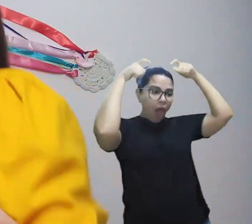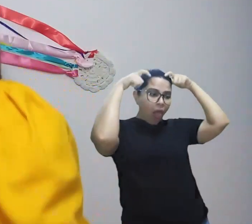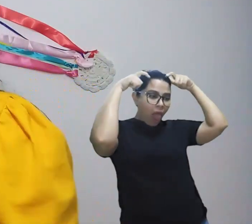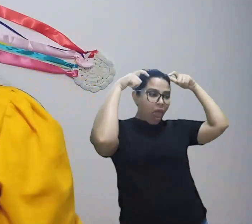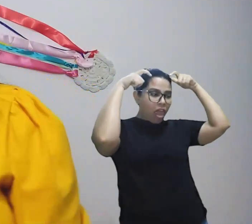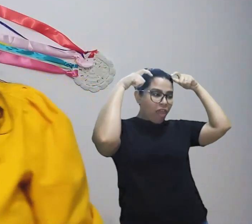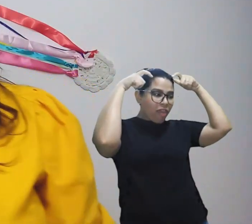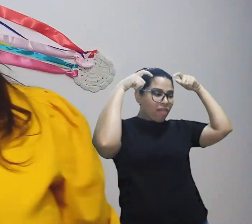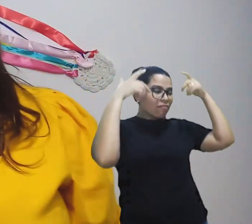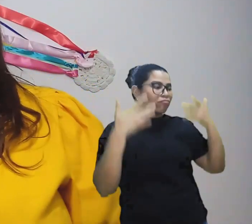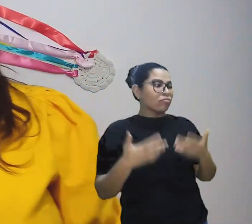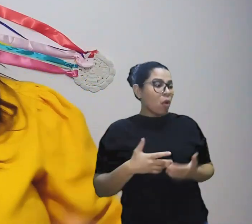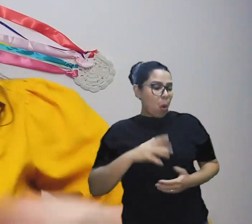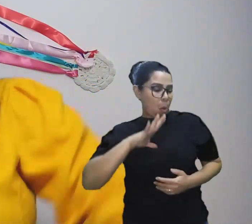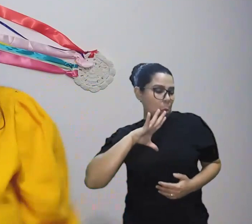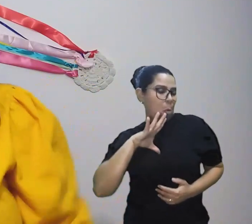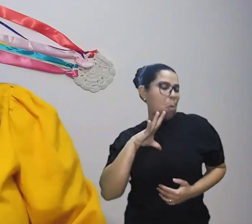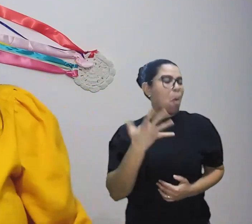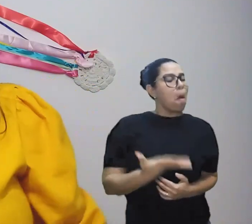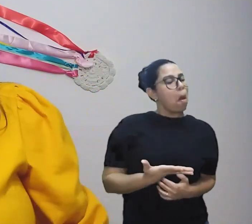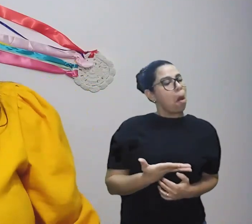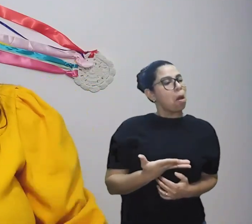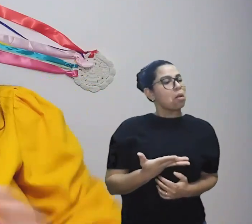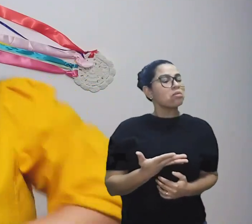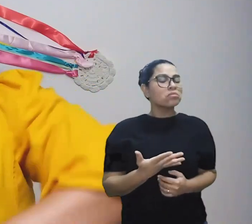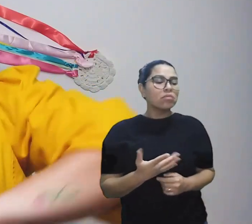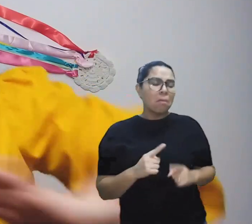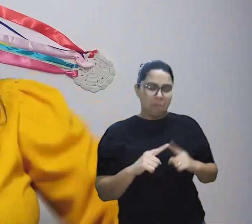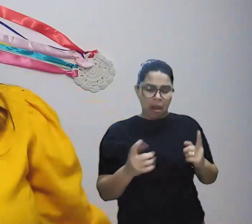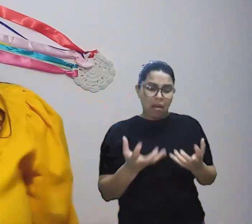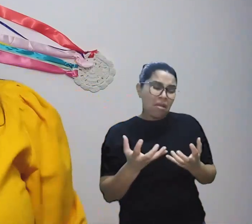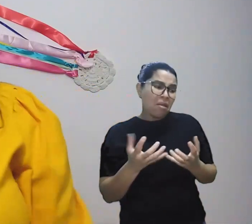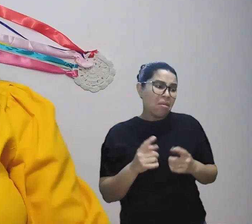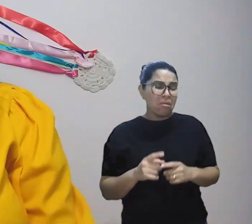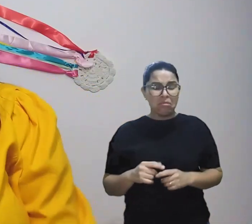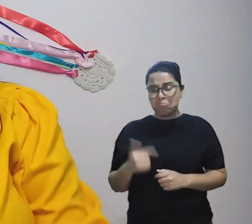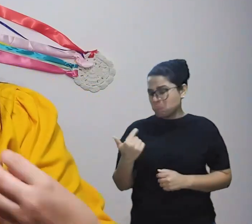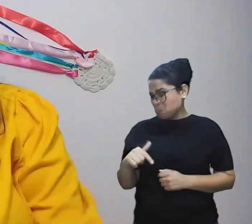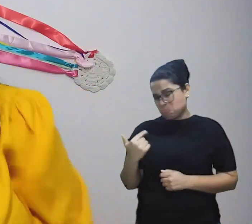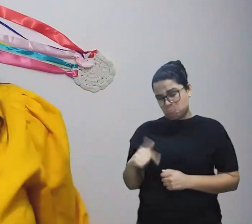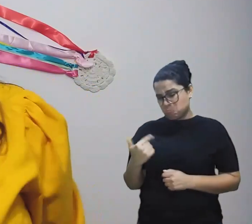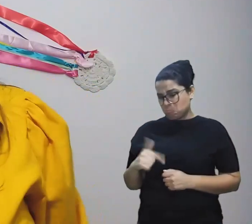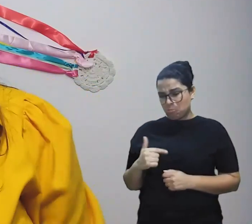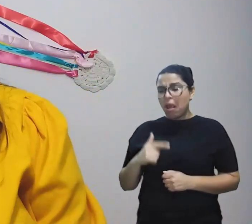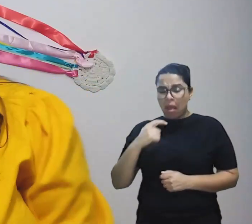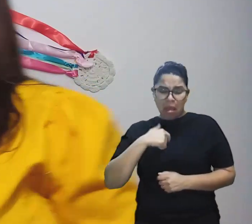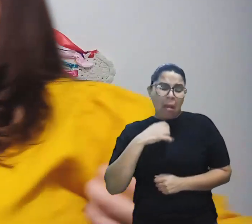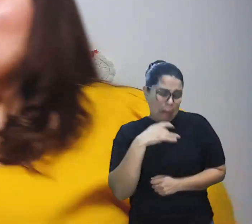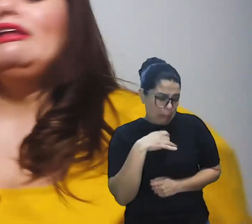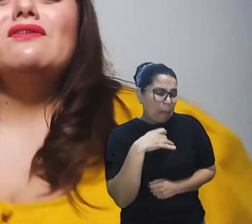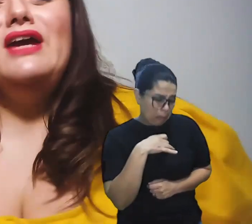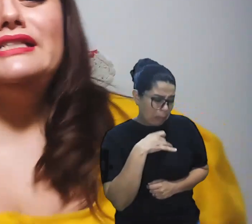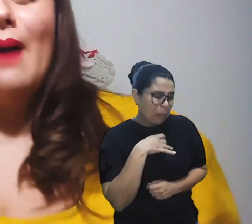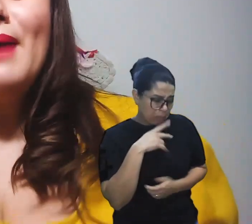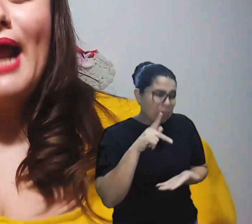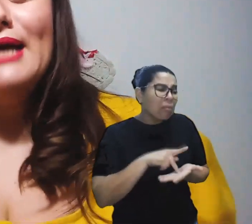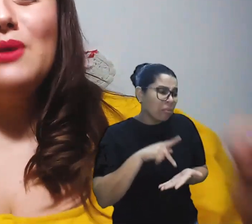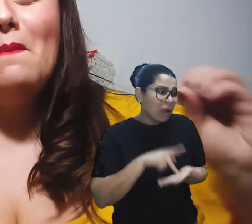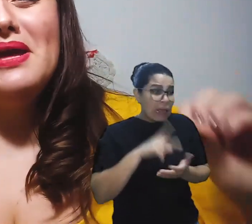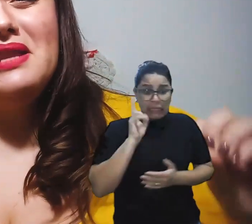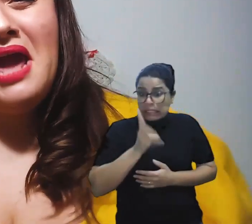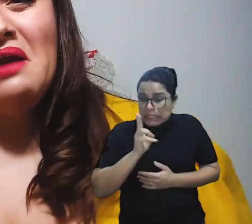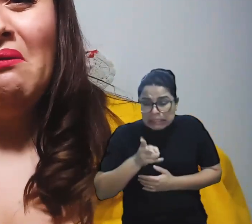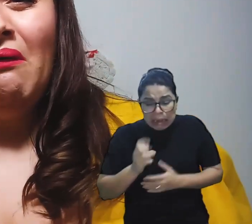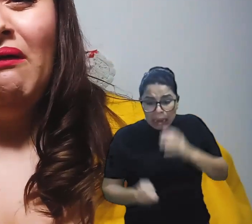leão muito corajoso. Eu queria ter coragem, mas eu não tenho, sou covarde. Toda vez que aparece